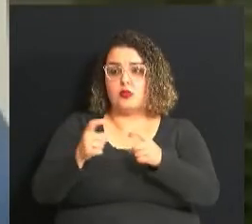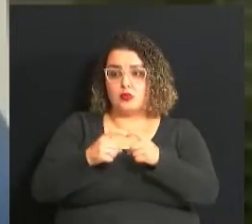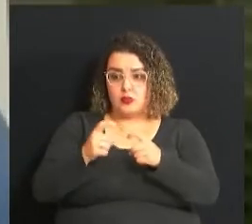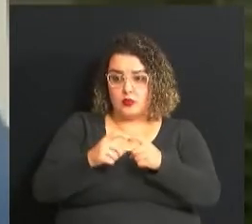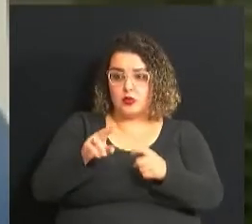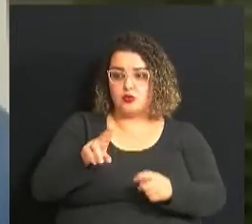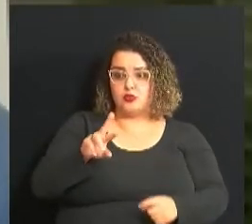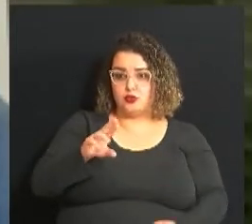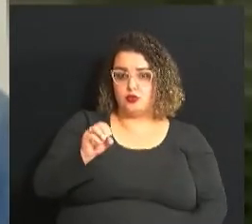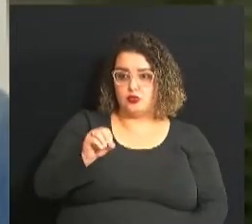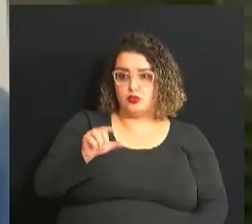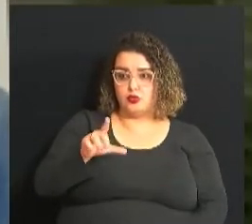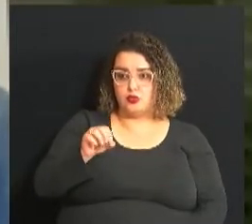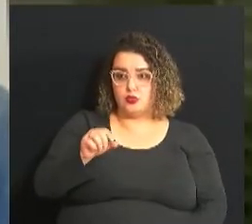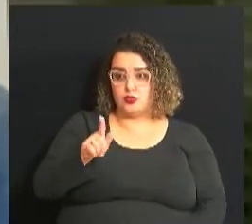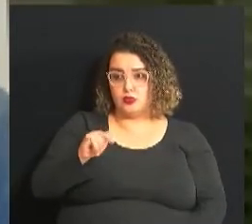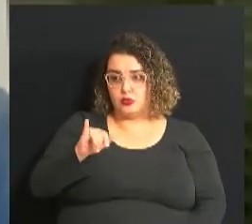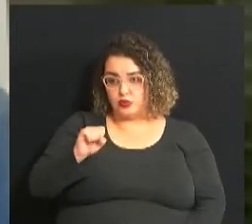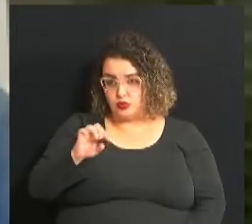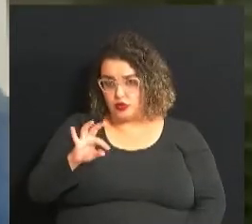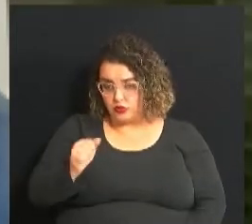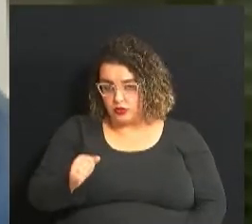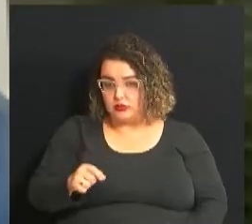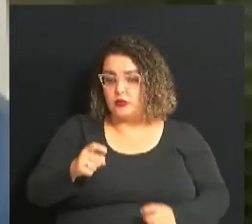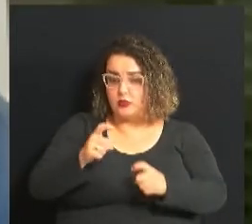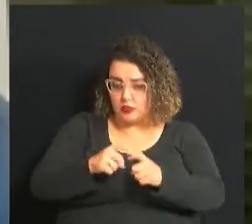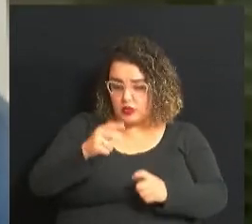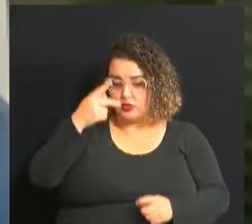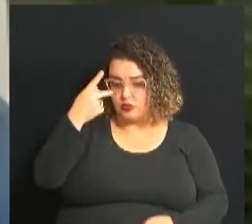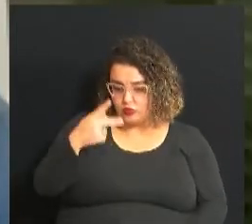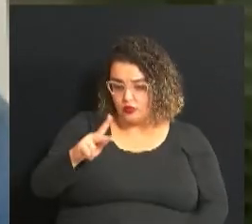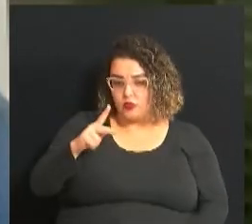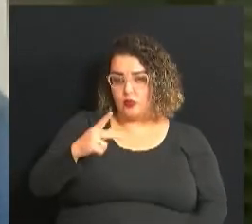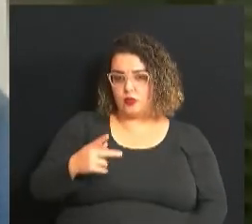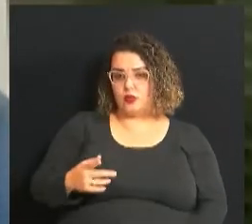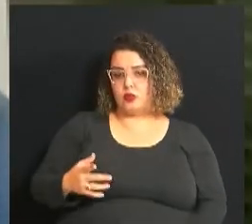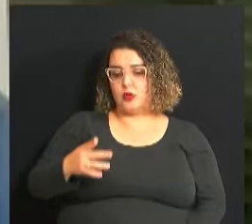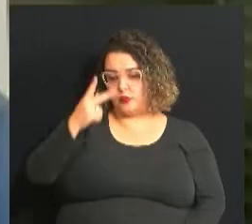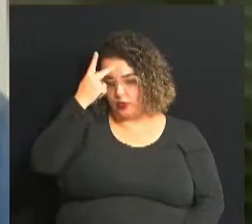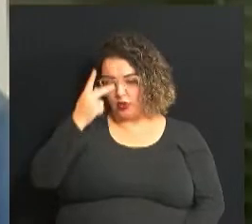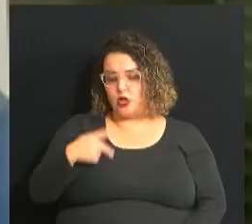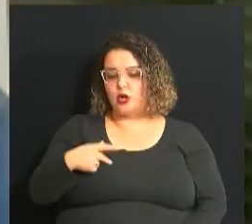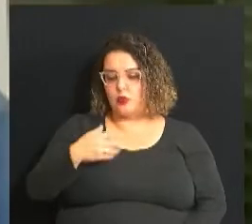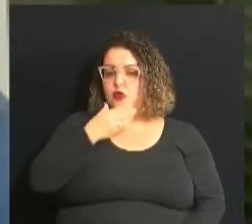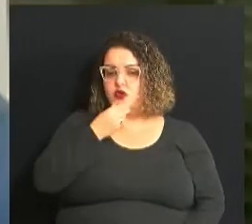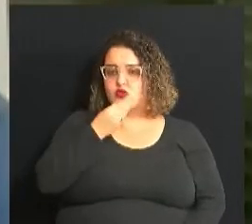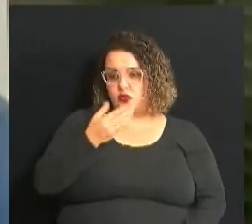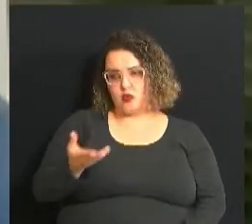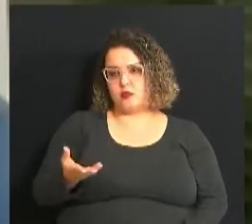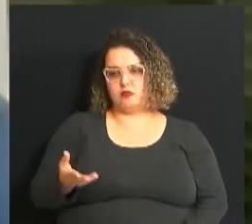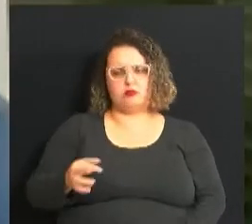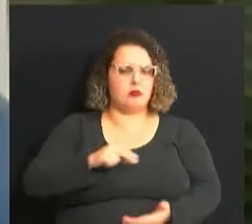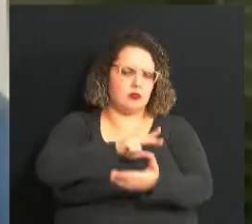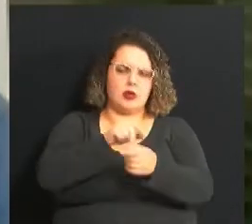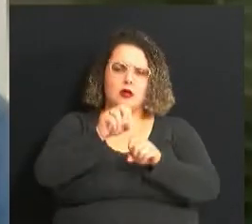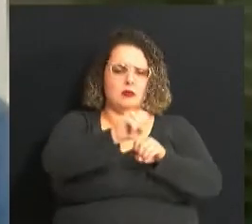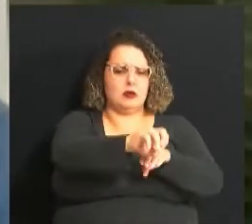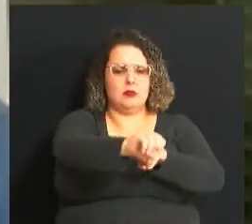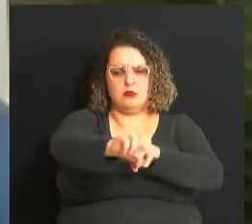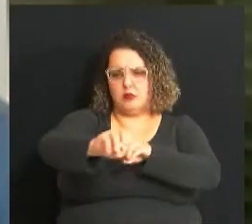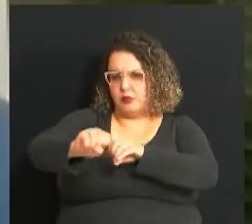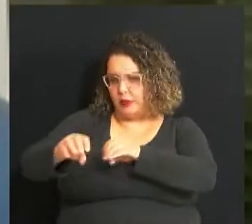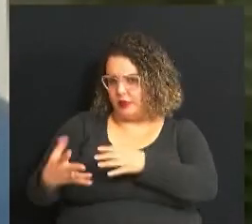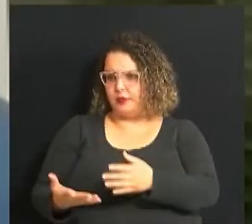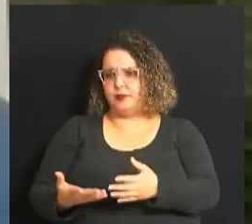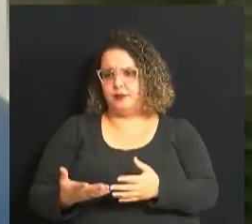ser o médico do homem. E a gente fez uma série vamos dizer, educações, vamos